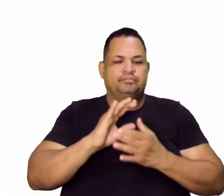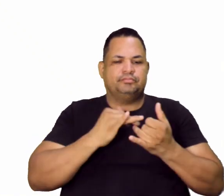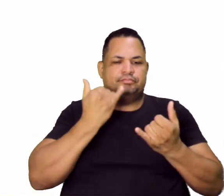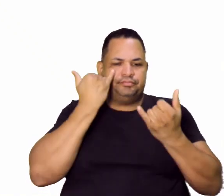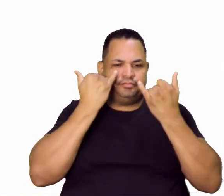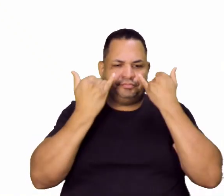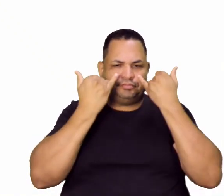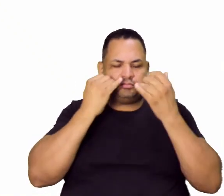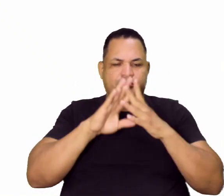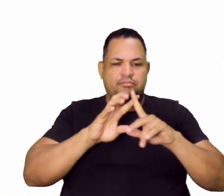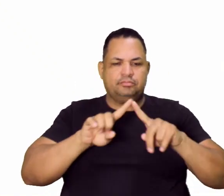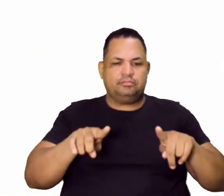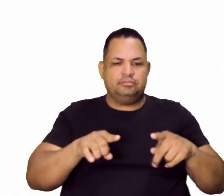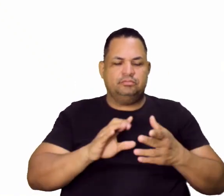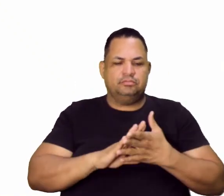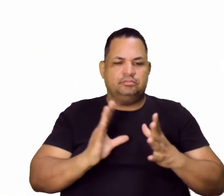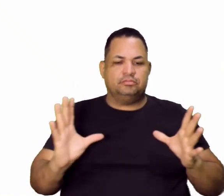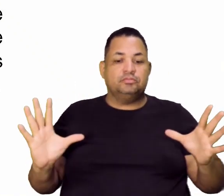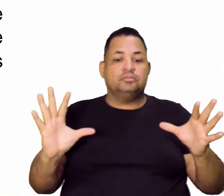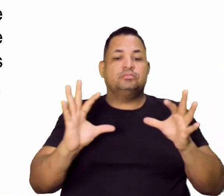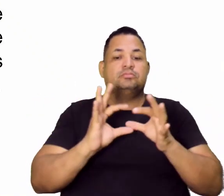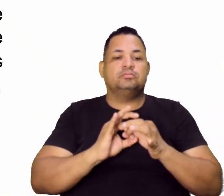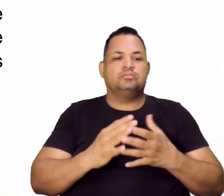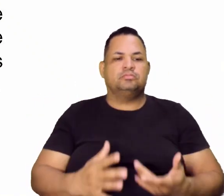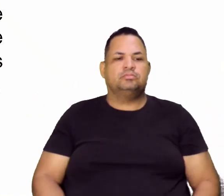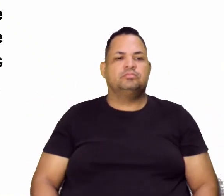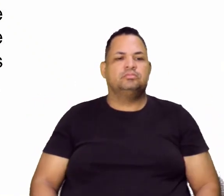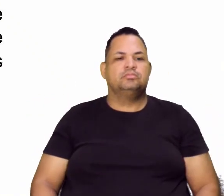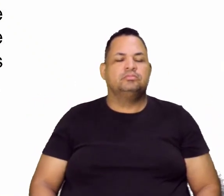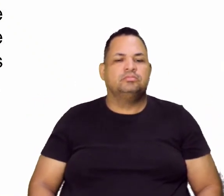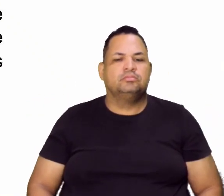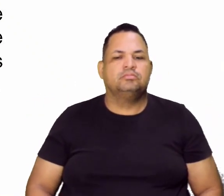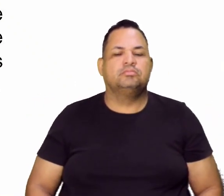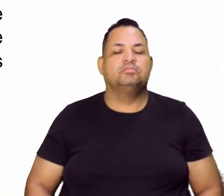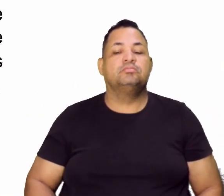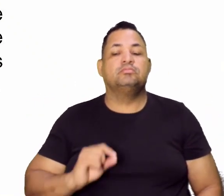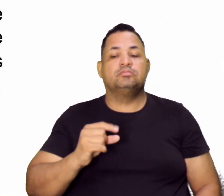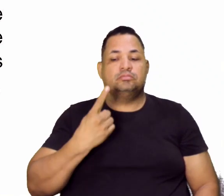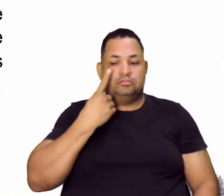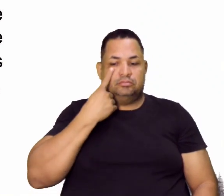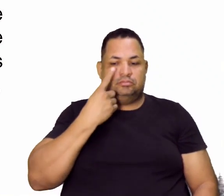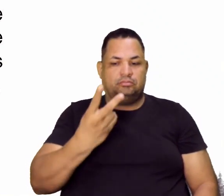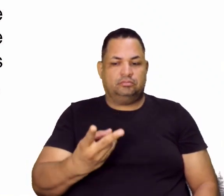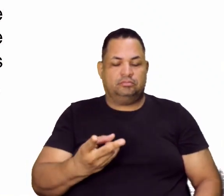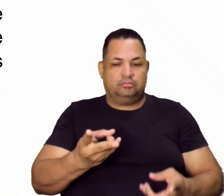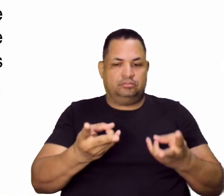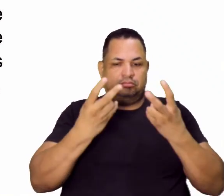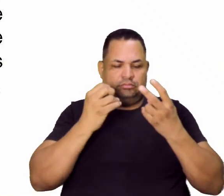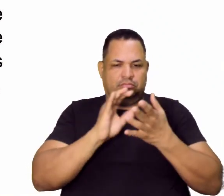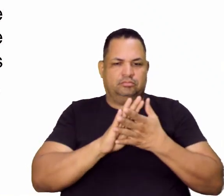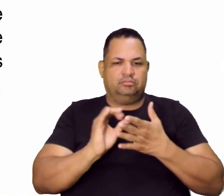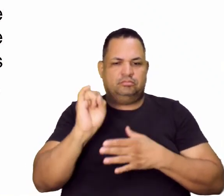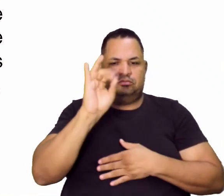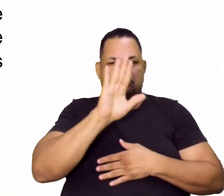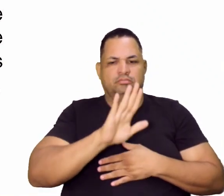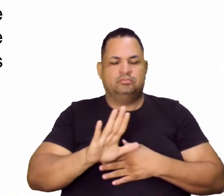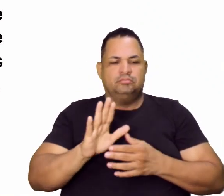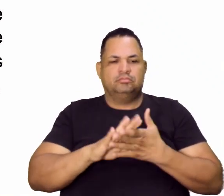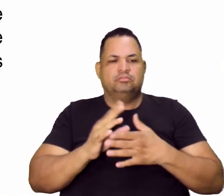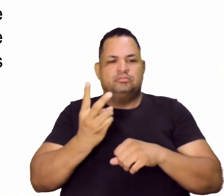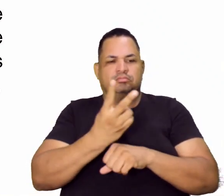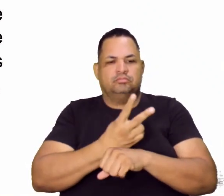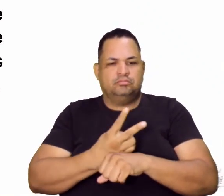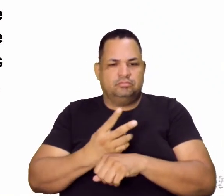informações. Porém, e o contexto? Né? O que lhe chamou a atenção nessa obra de arte? Então, vocês vão